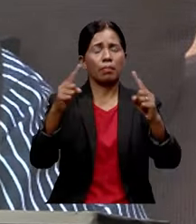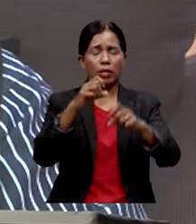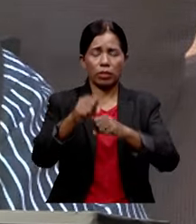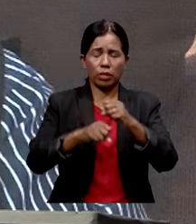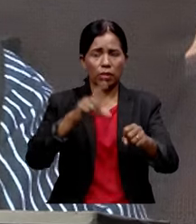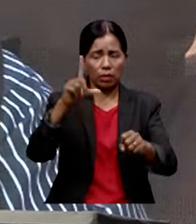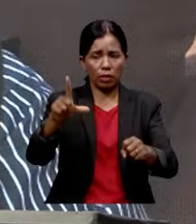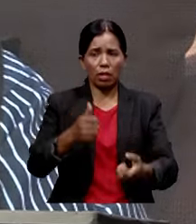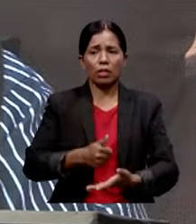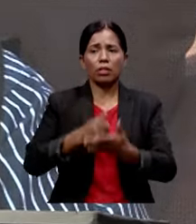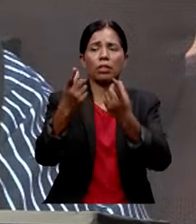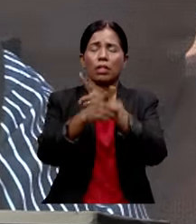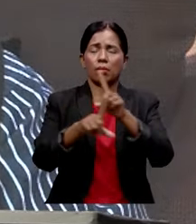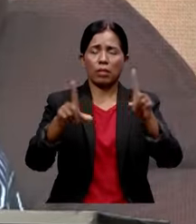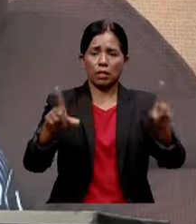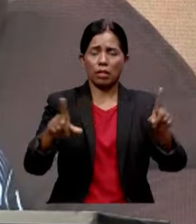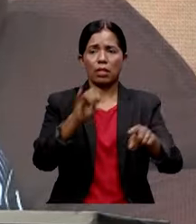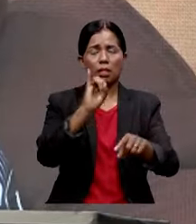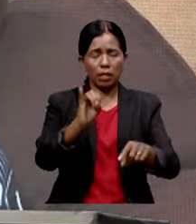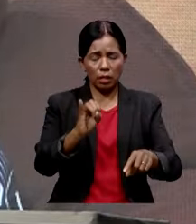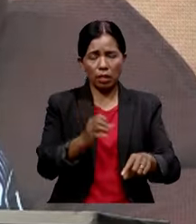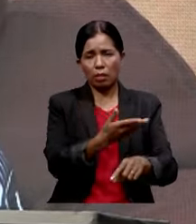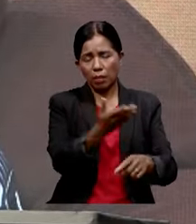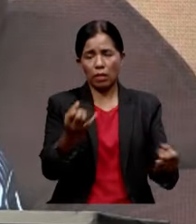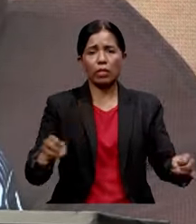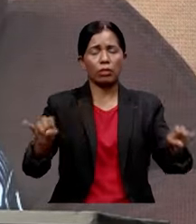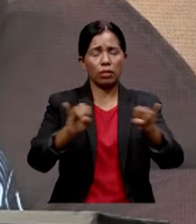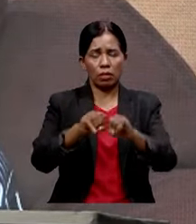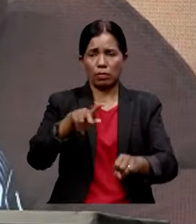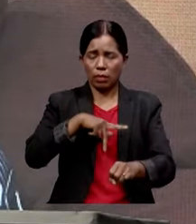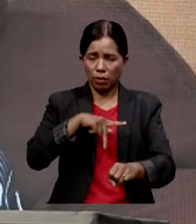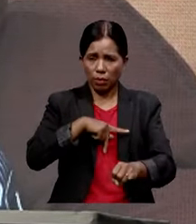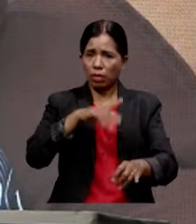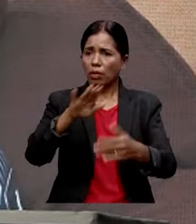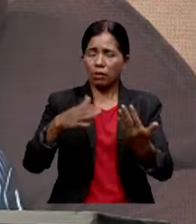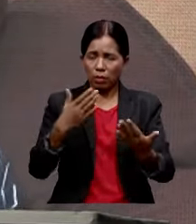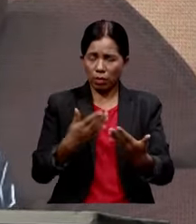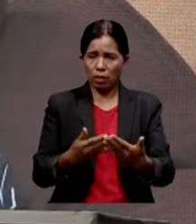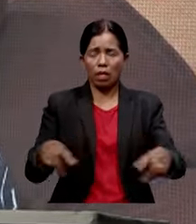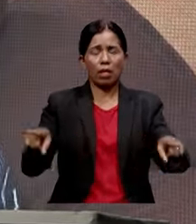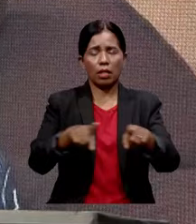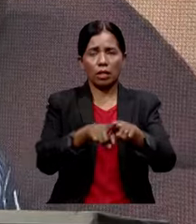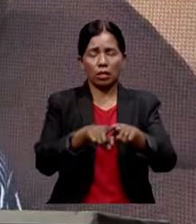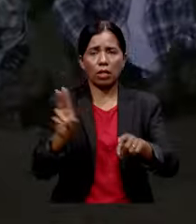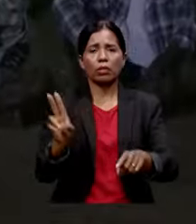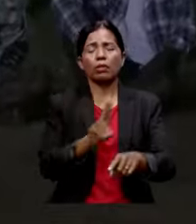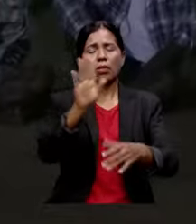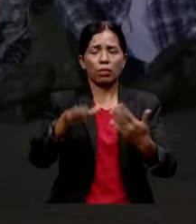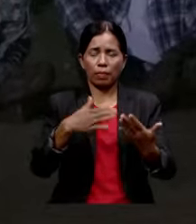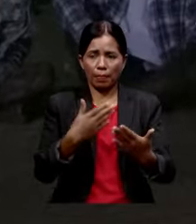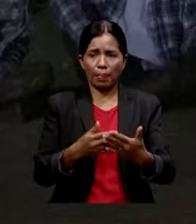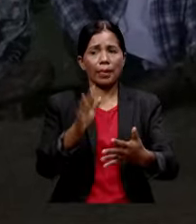ne defende a liberdade de imprensa. Ba instituições privadas, ao todo, nessa universidade sira. Celebração